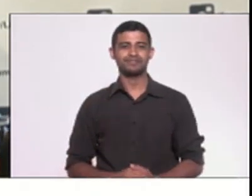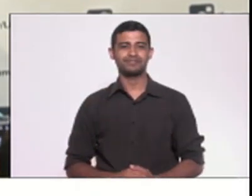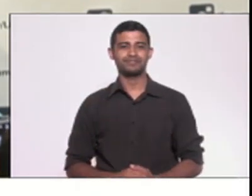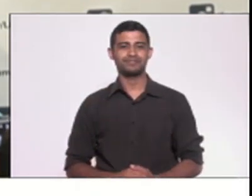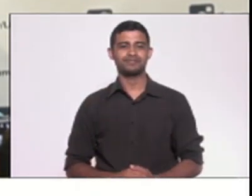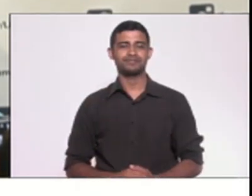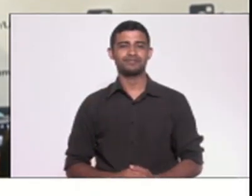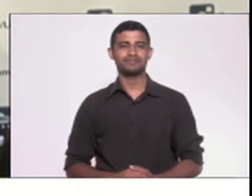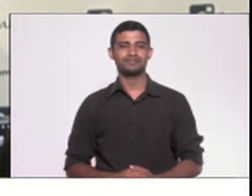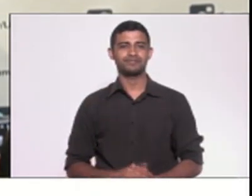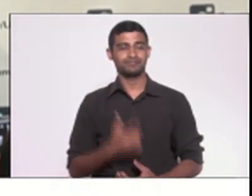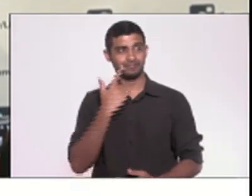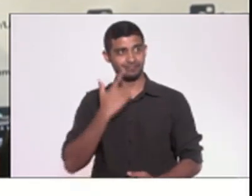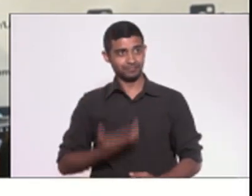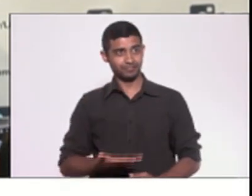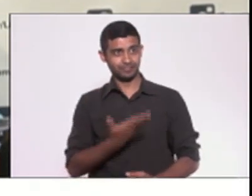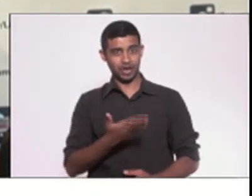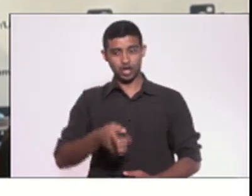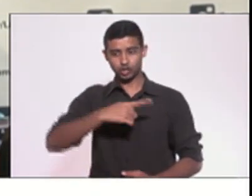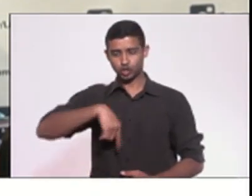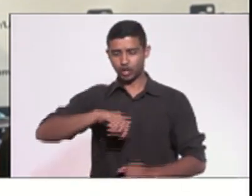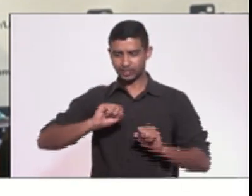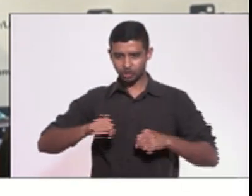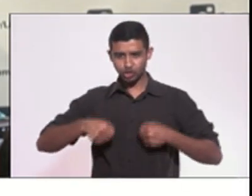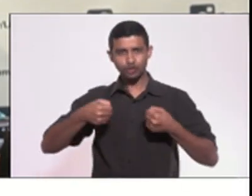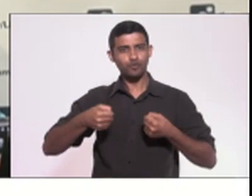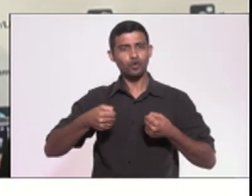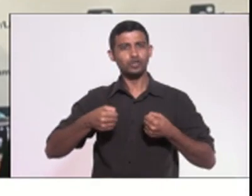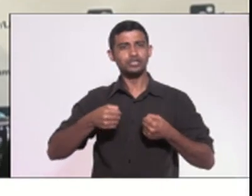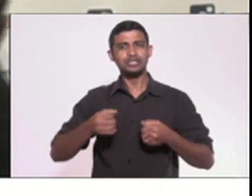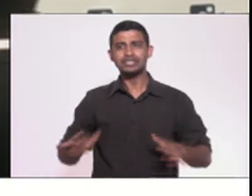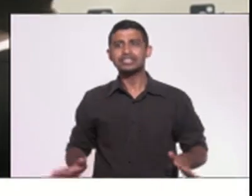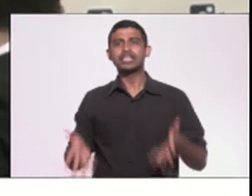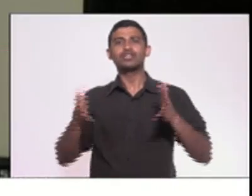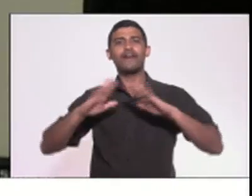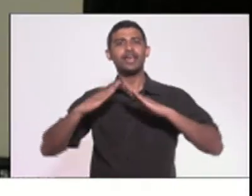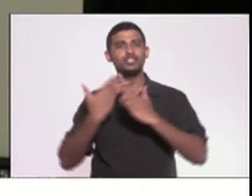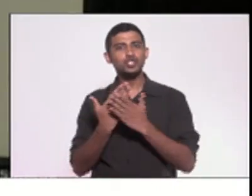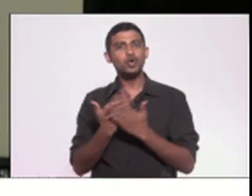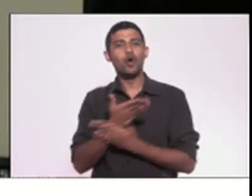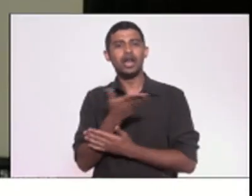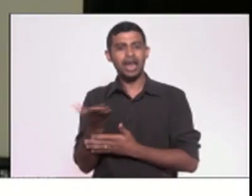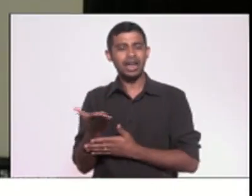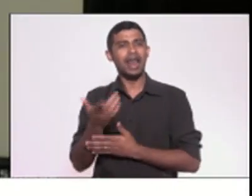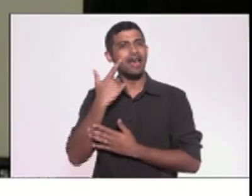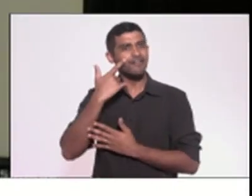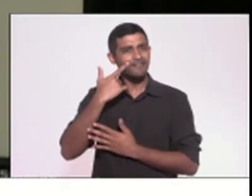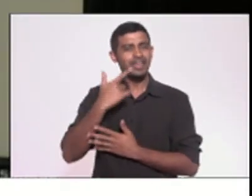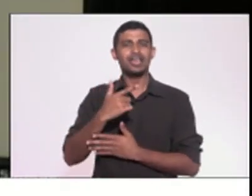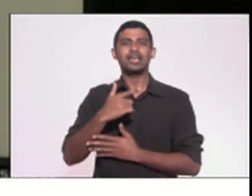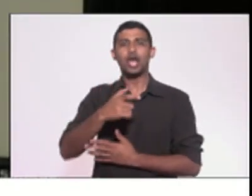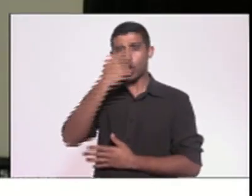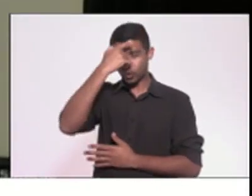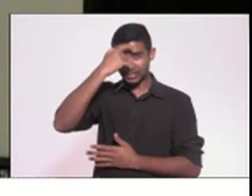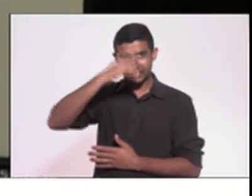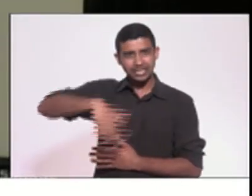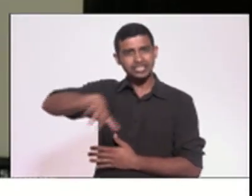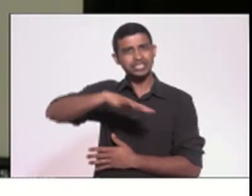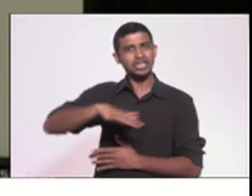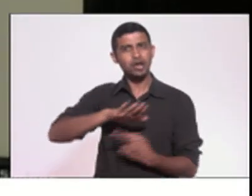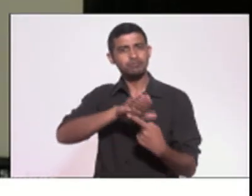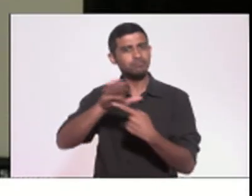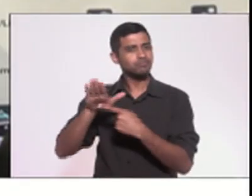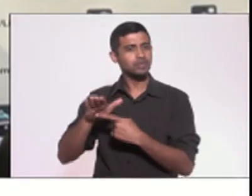Aqui a gente está se mobilizando através de escolas, né, Colégio Lixo Zero, trabalho de conscientização.